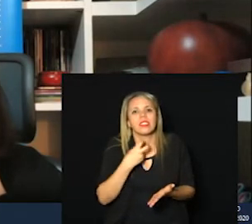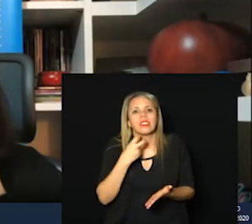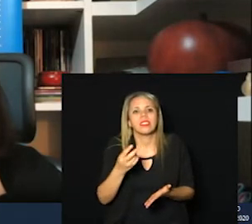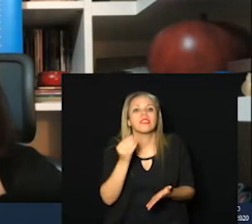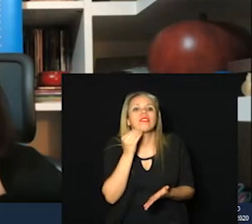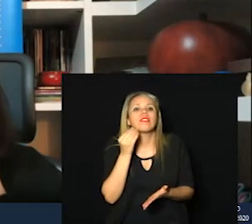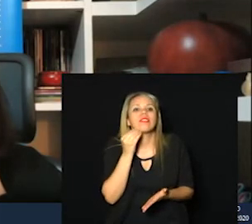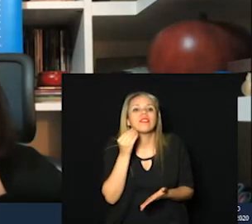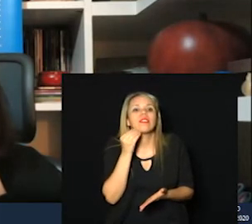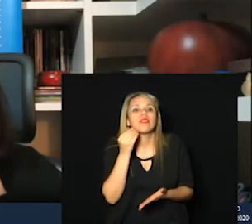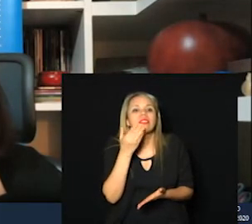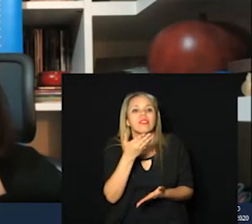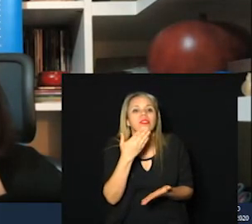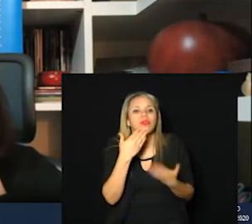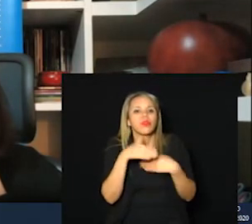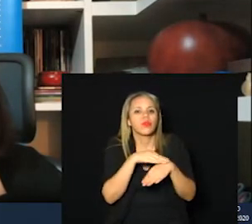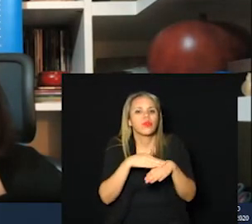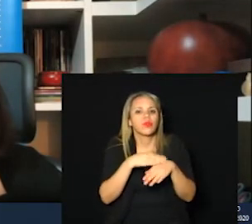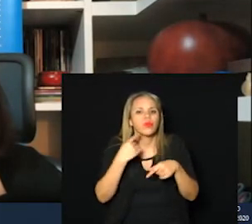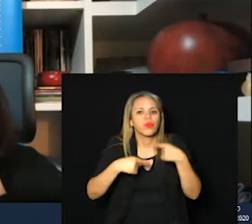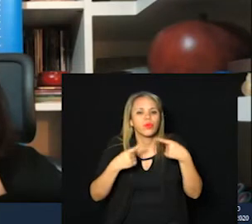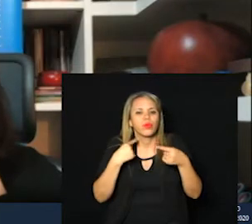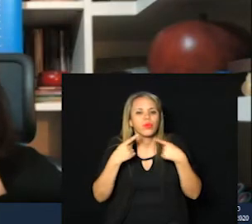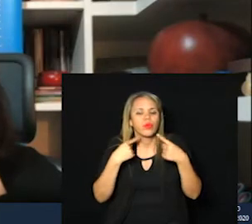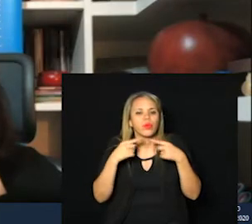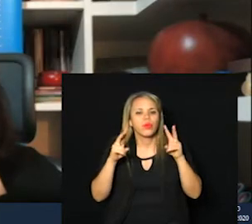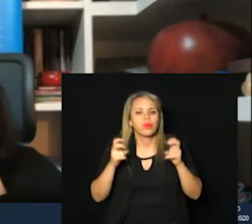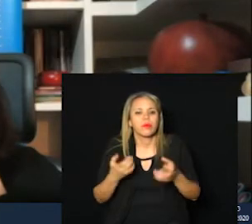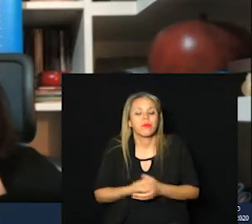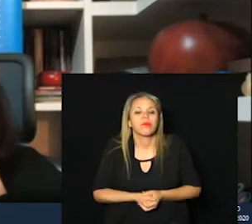espaço, conversar, discutir sobre isso.